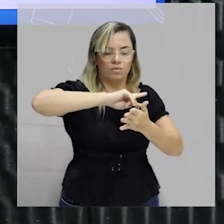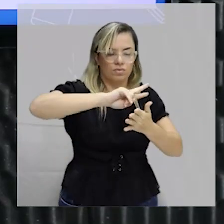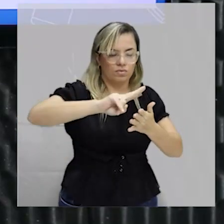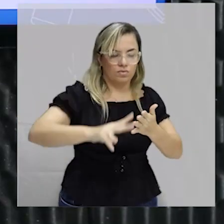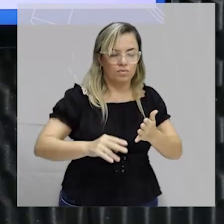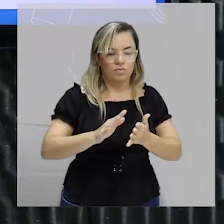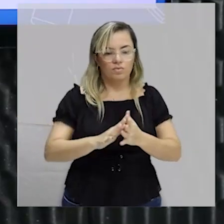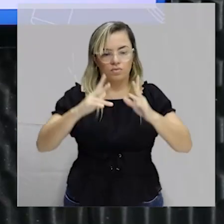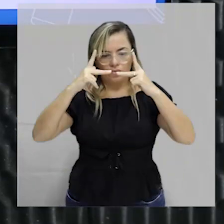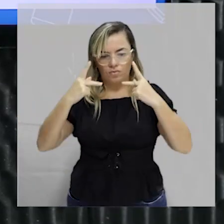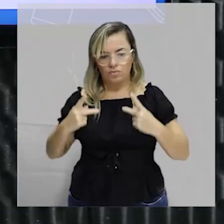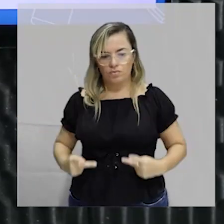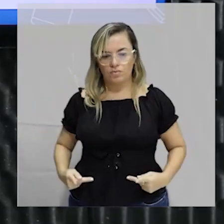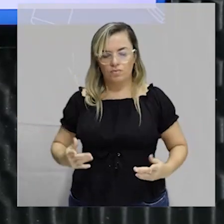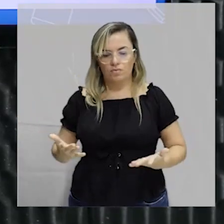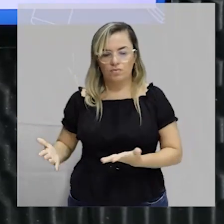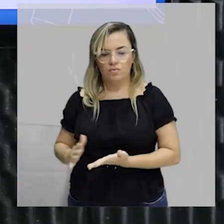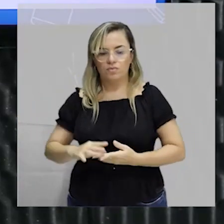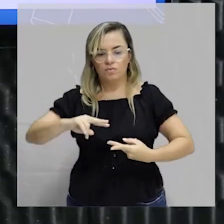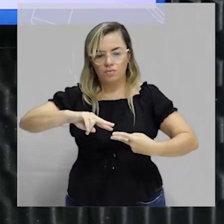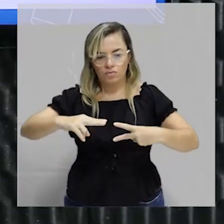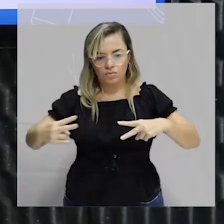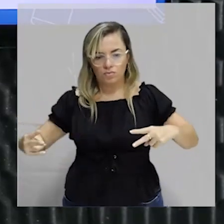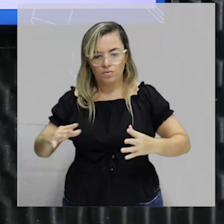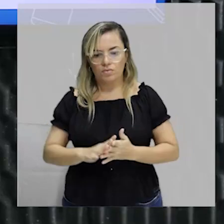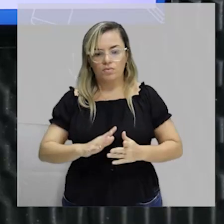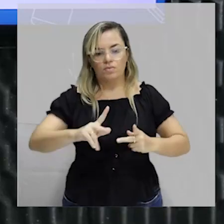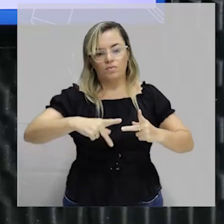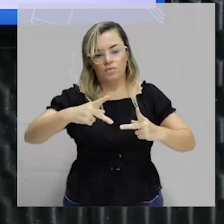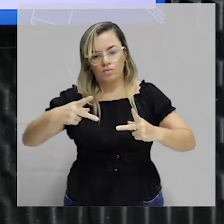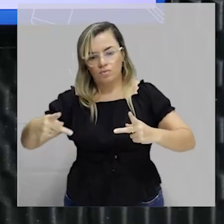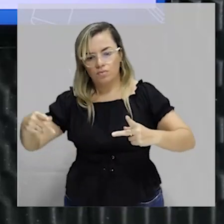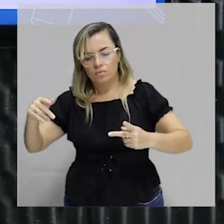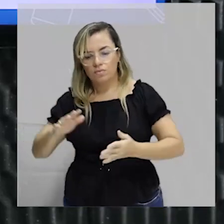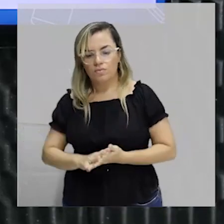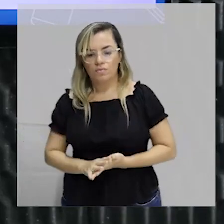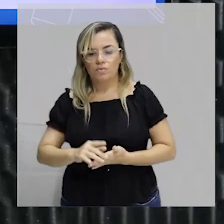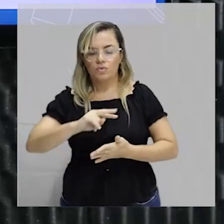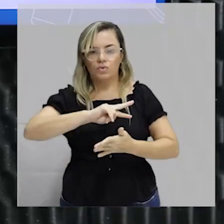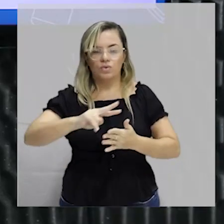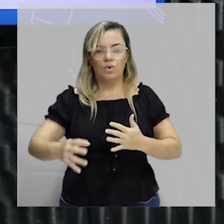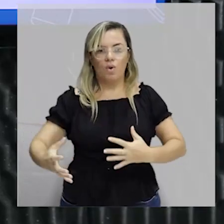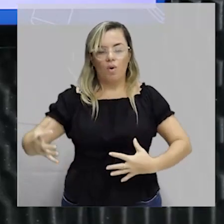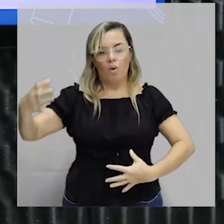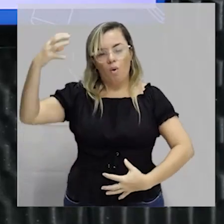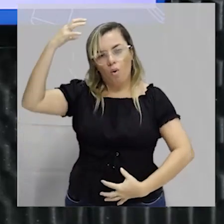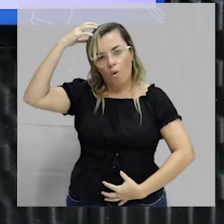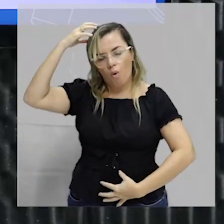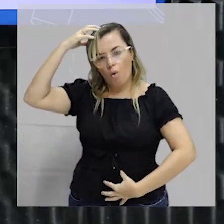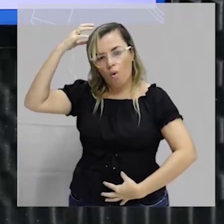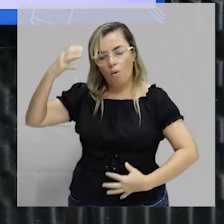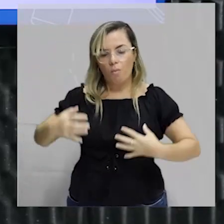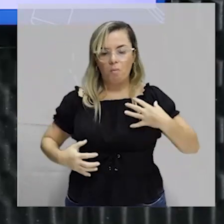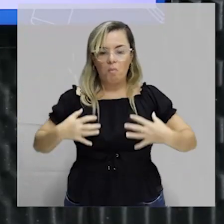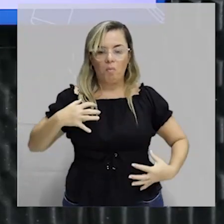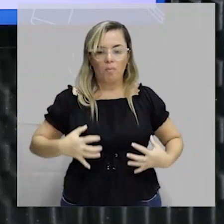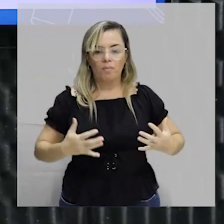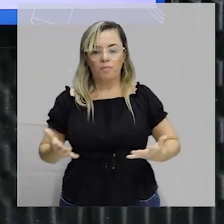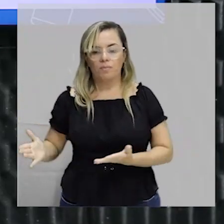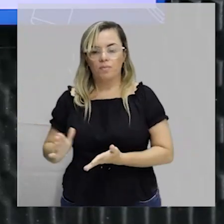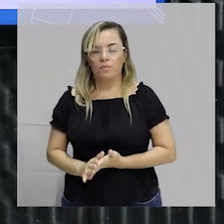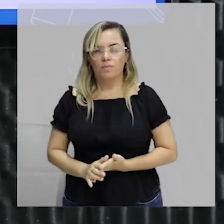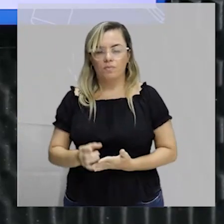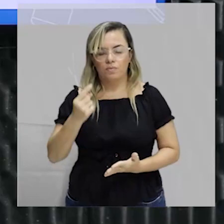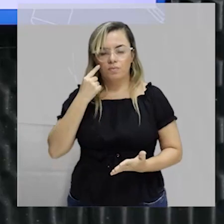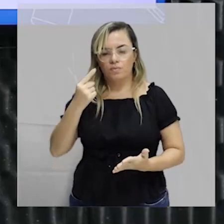proteínas da espécie humana com DNA e proteínas de diversos primatas. Observando a árvore filogenética, você